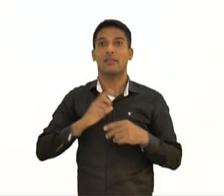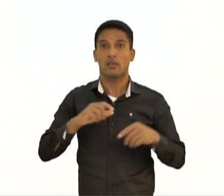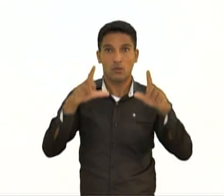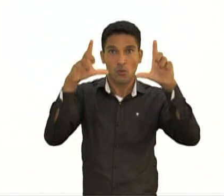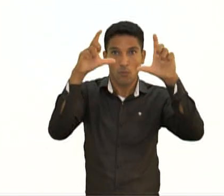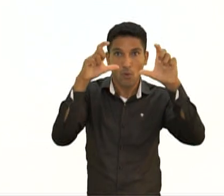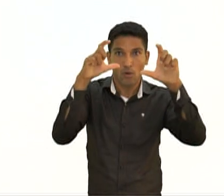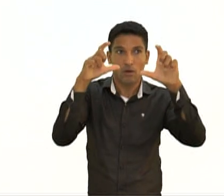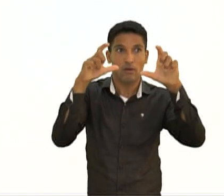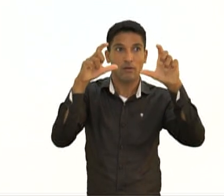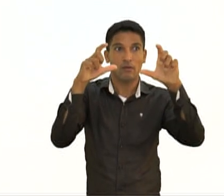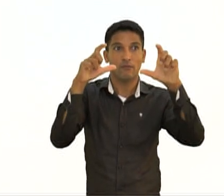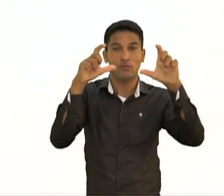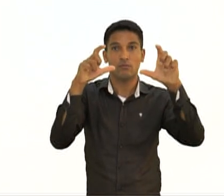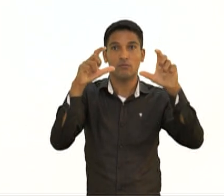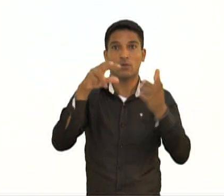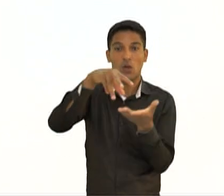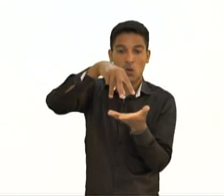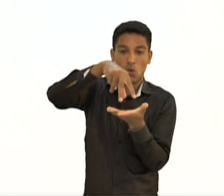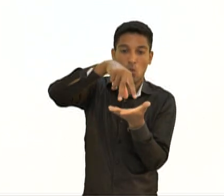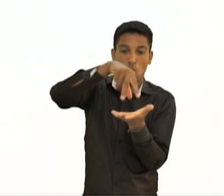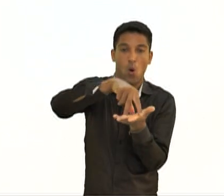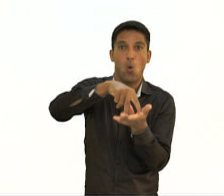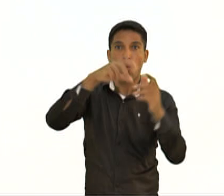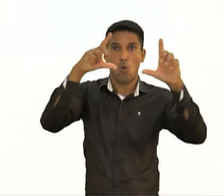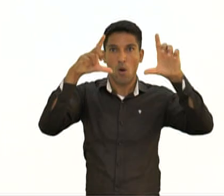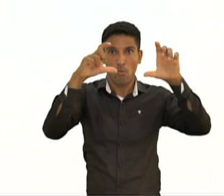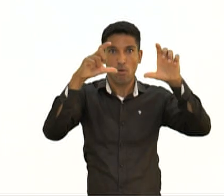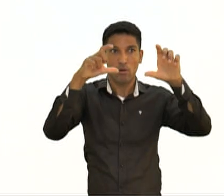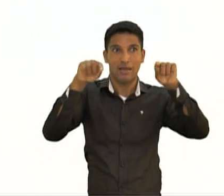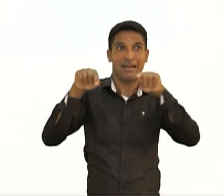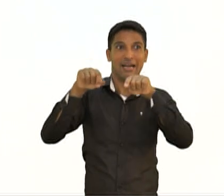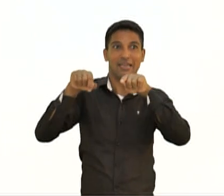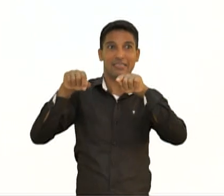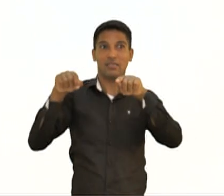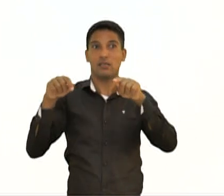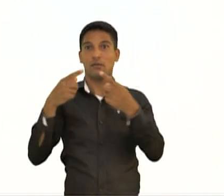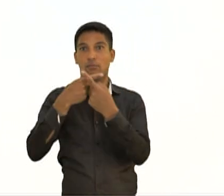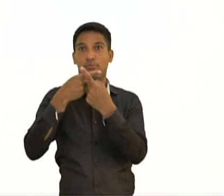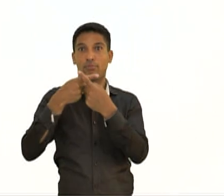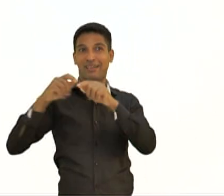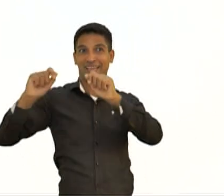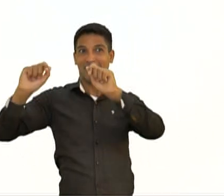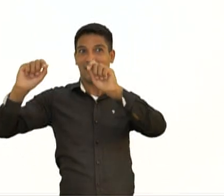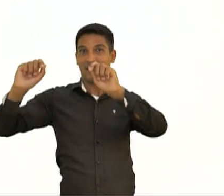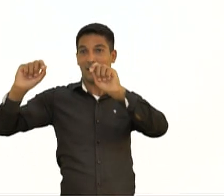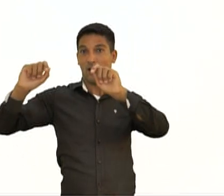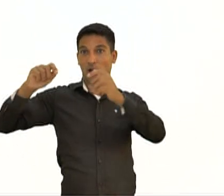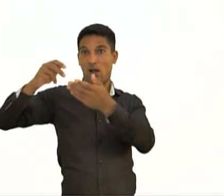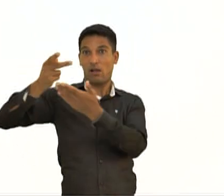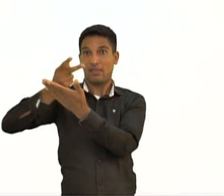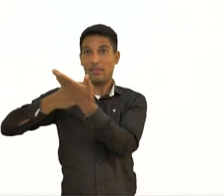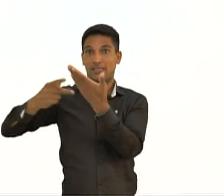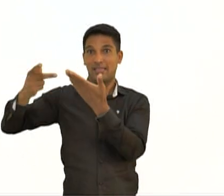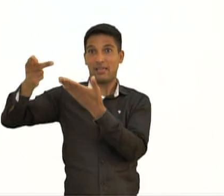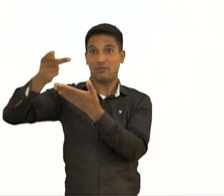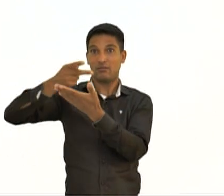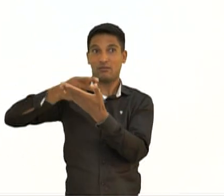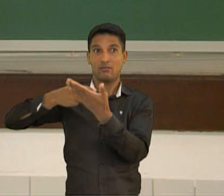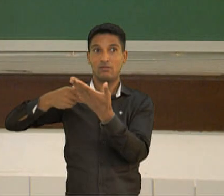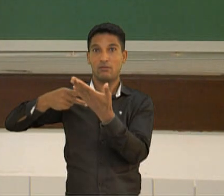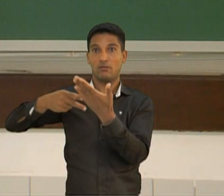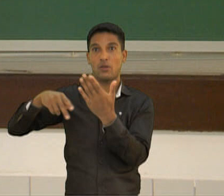máquina fotográfica versus uma tela. Então, isso demonstra exatamente tudo o que ocorreu, aquele momento